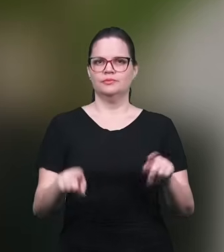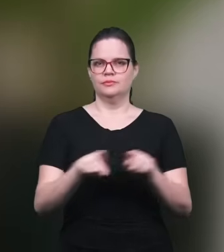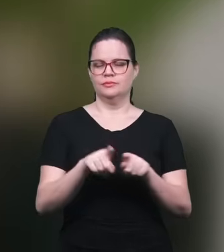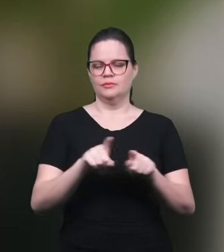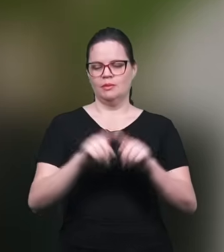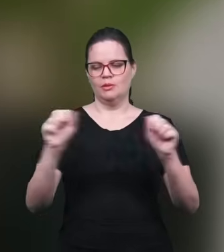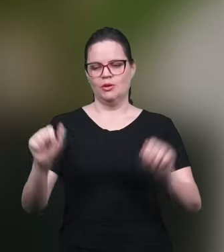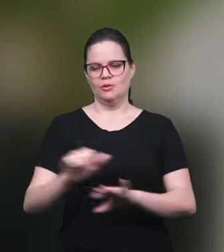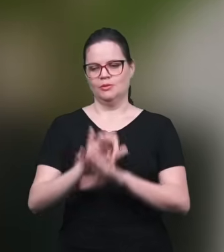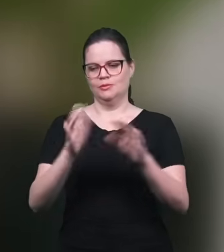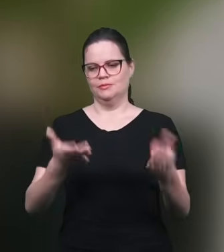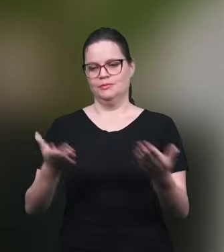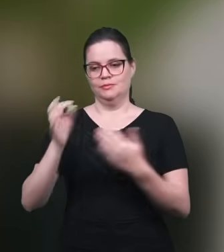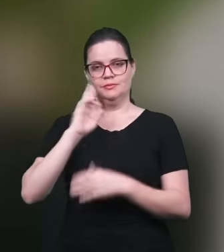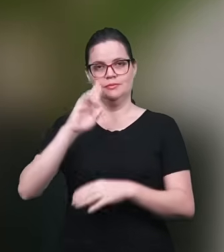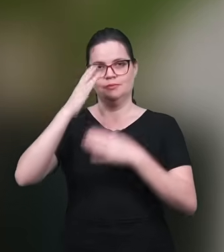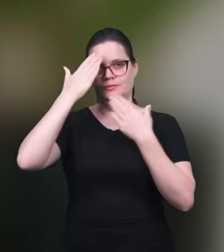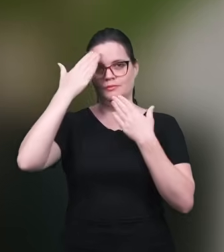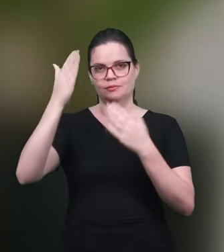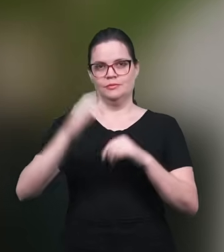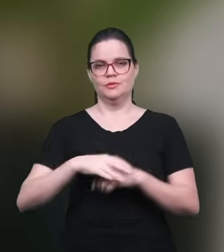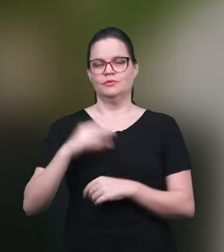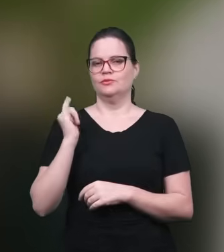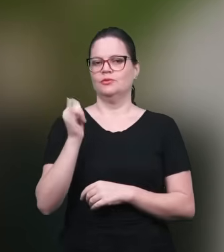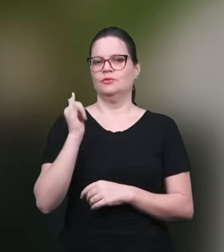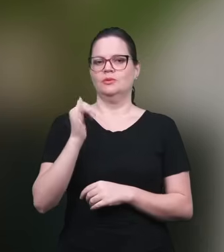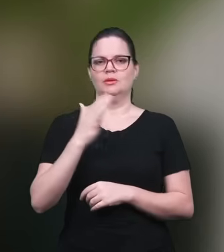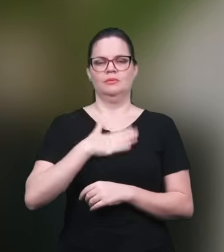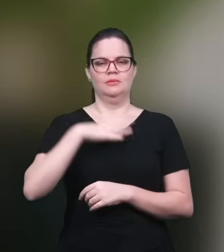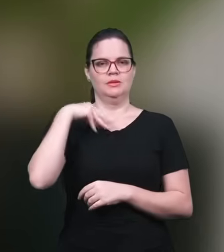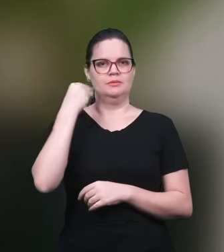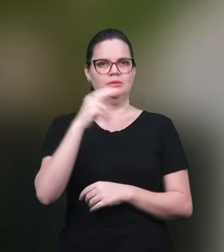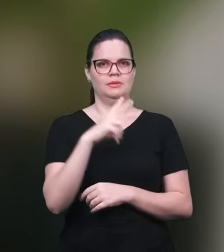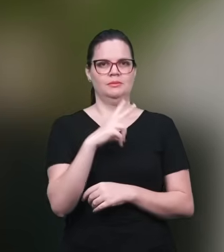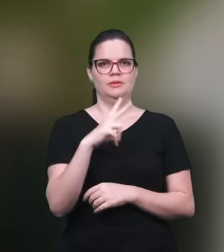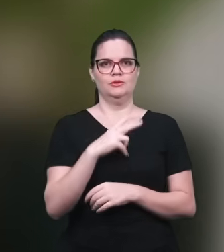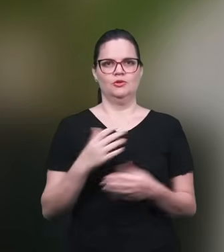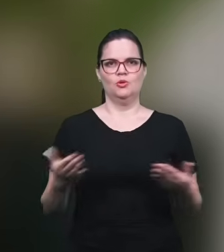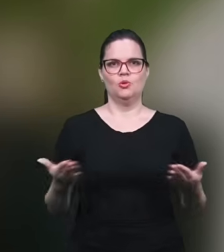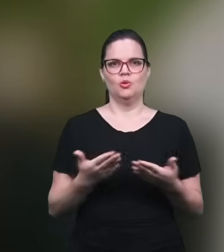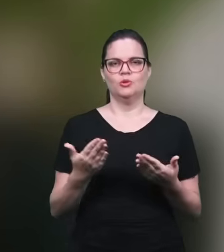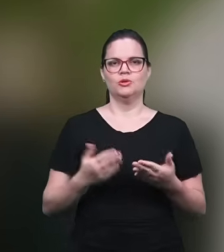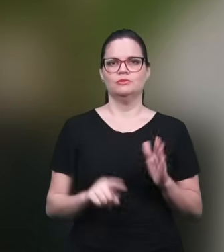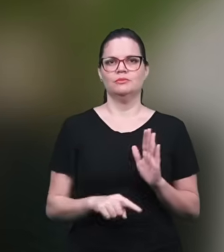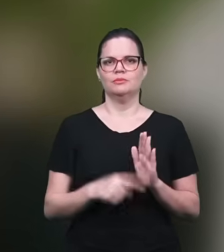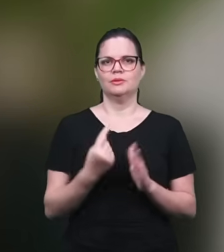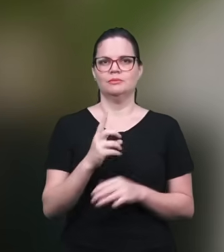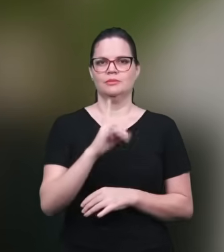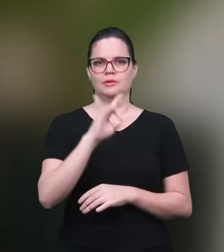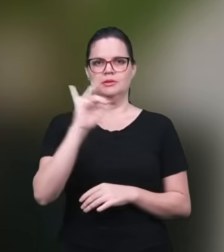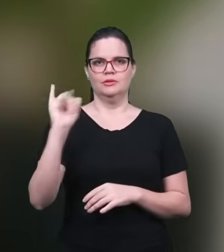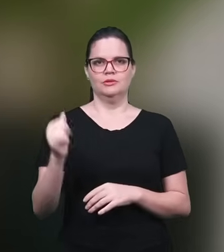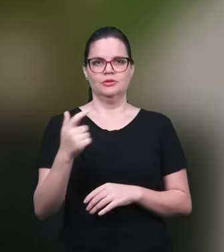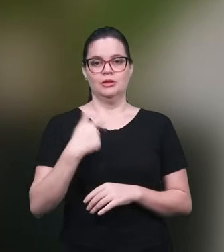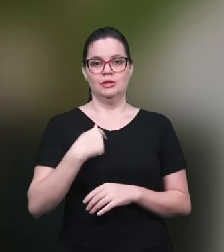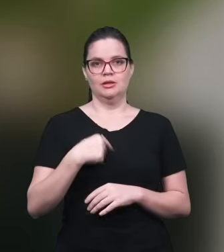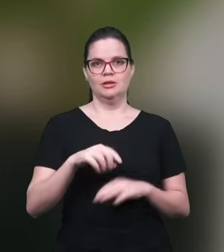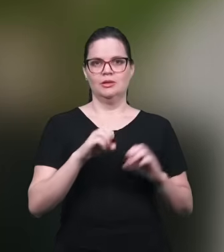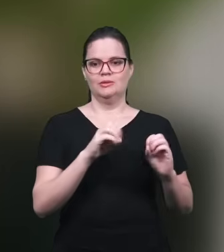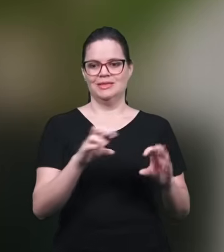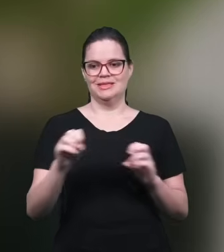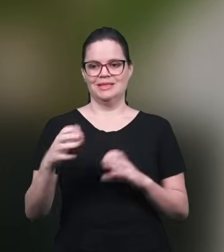agradecemos o Senhor. Eu vou contar uma experiência hoje pessoal também. Hoje foi o primeiro dia que eu dei aula com a minha filha